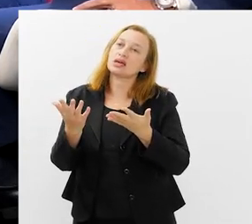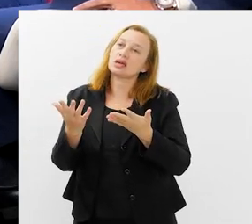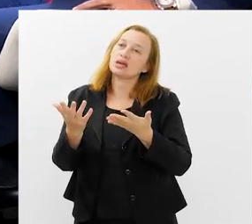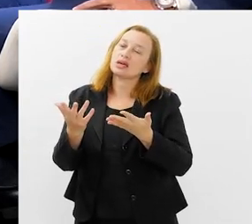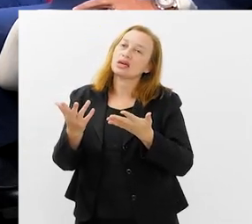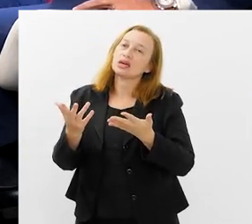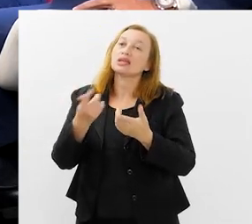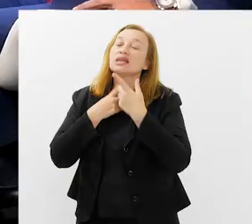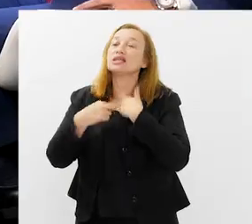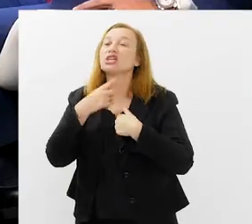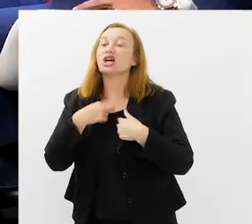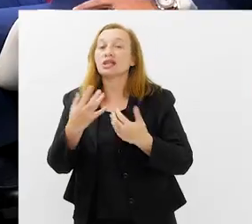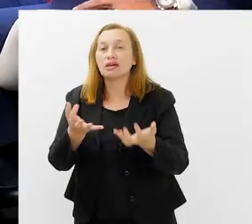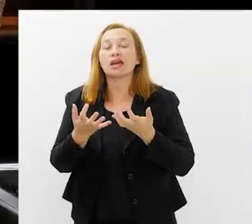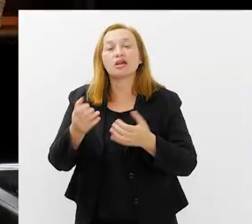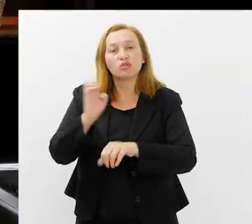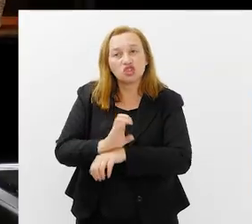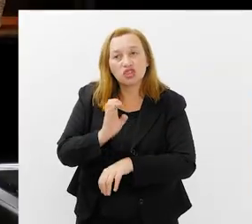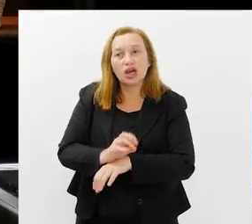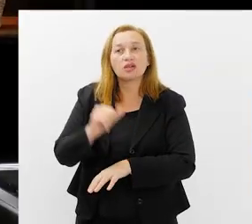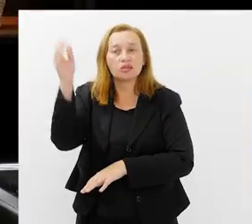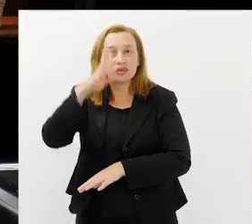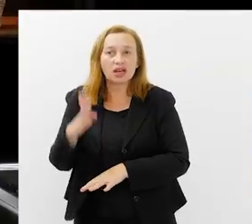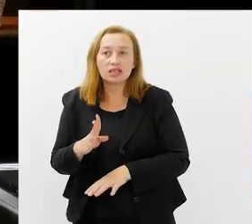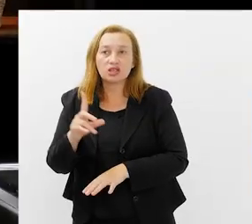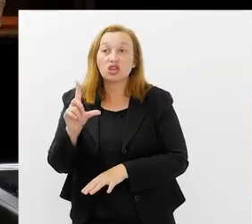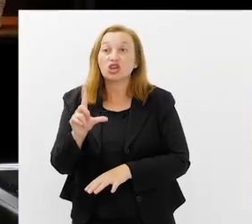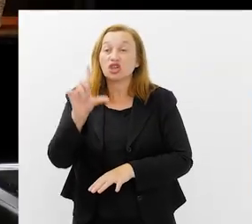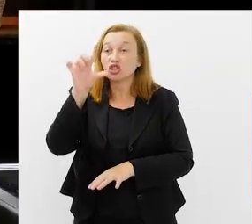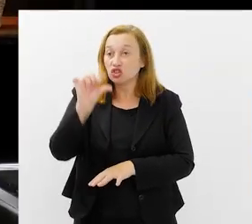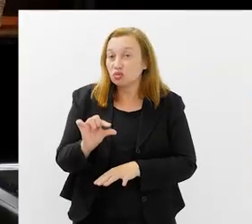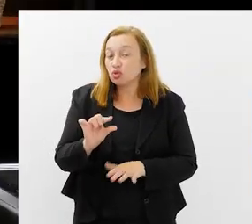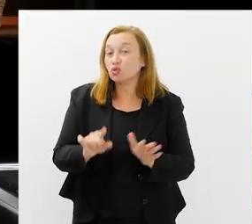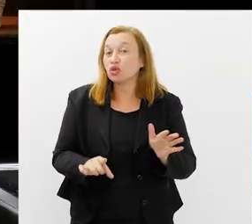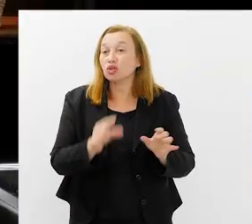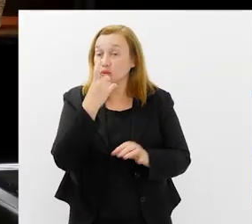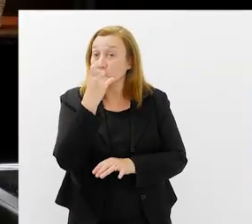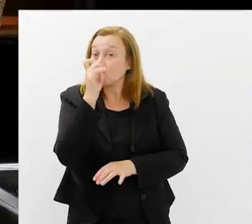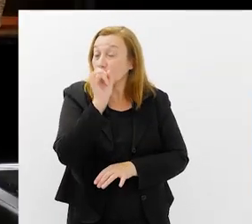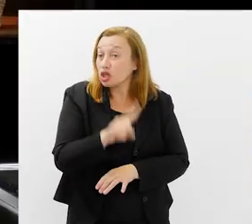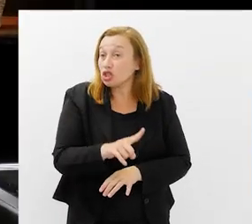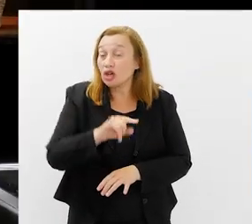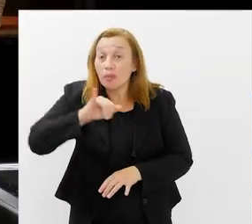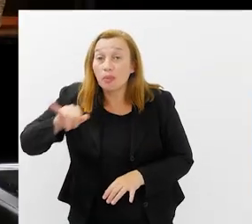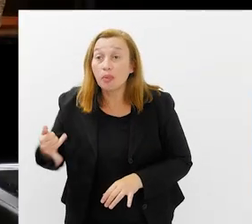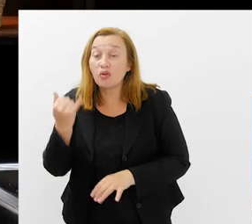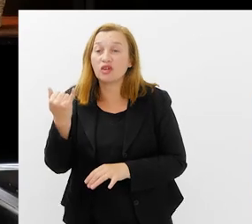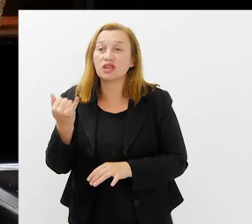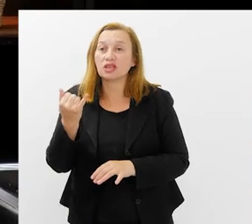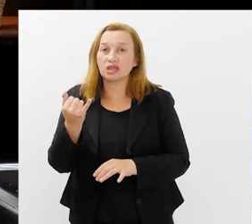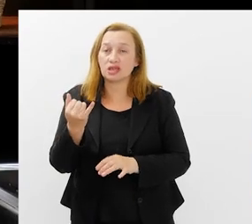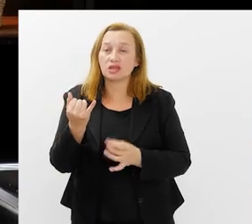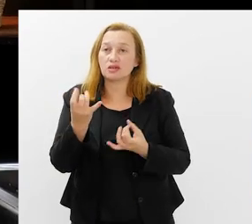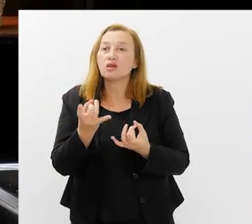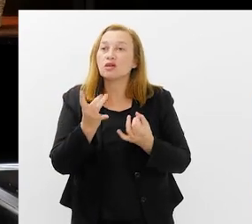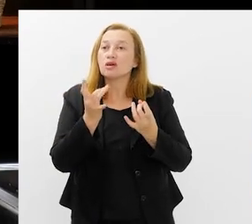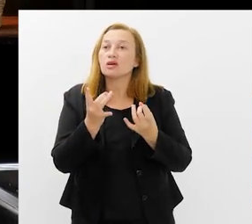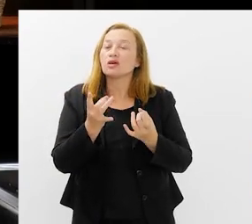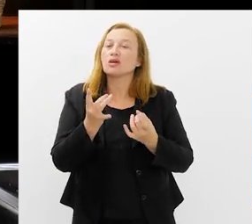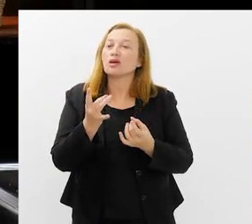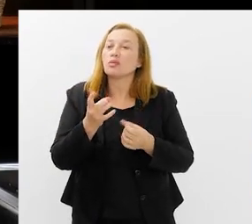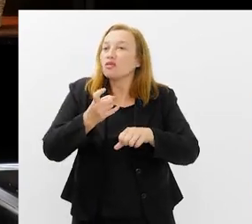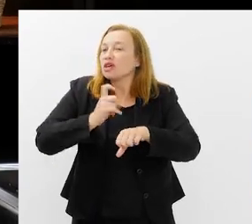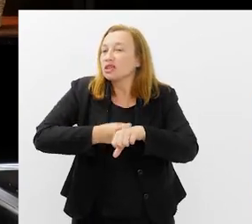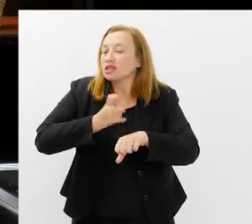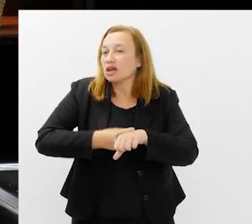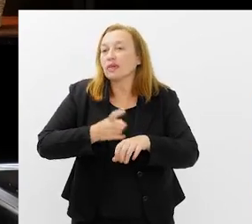o nosso Estado e queremos o Brasil cada dia jogando menos coisa no lixo, cada dia mais aproveitando resíduos, porque os resíduos são riqueza.